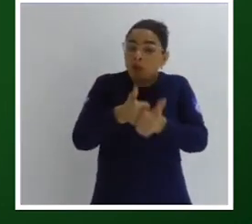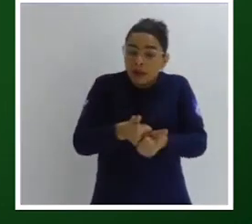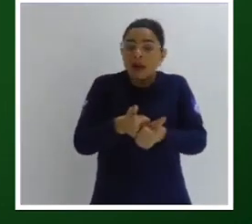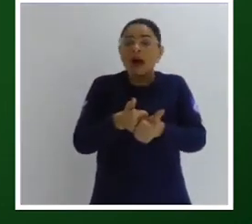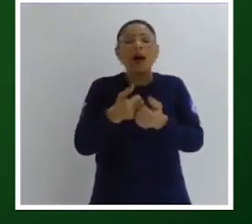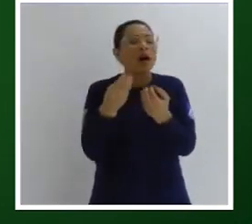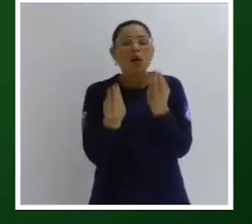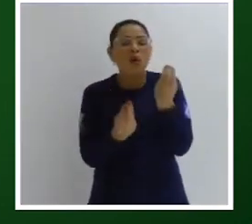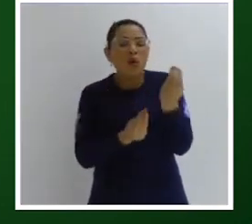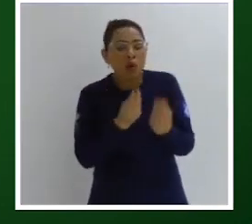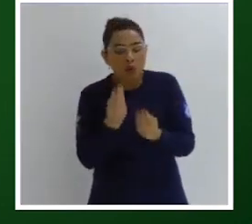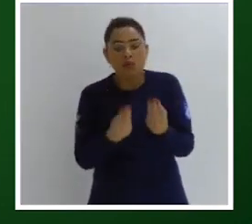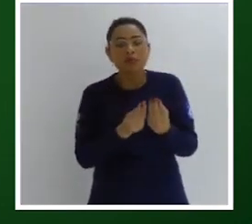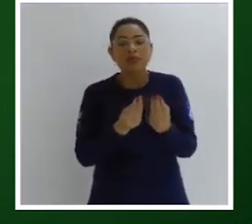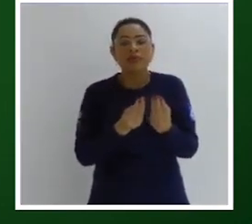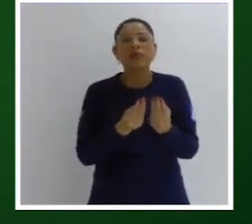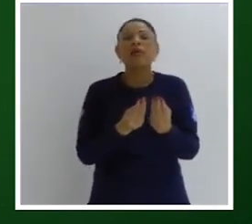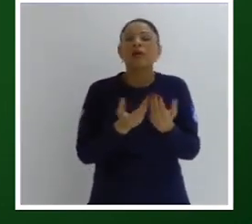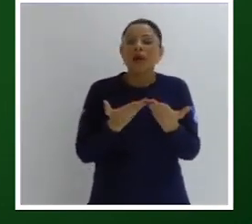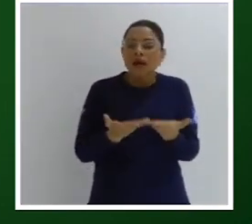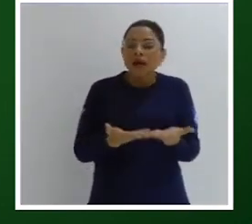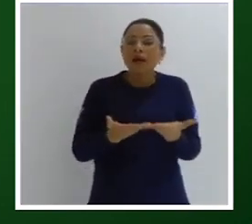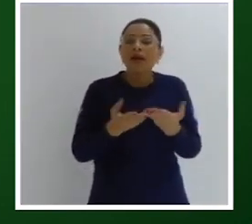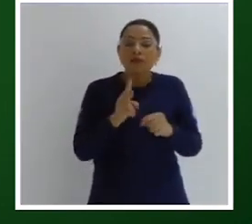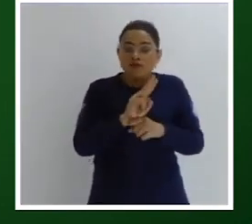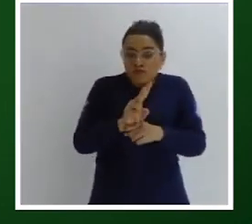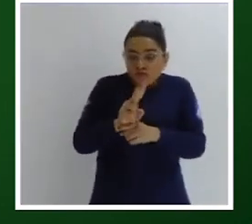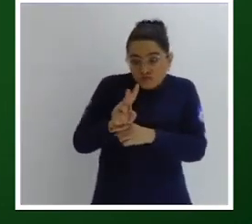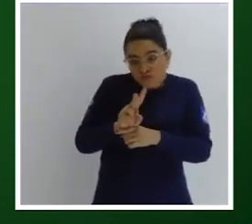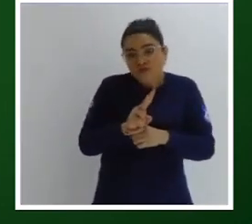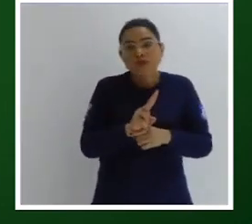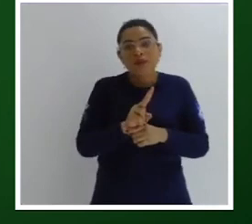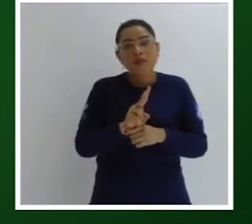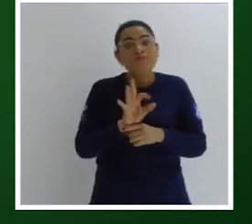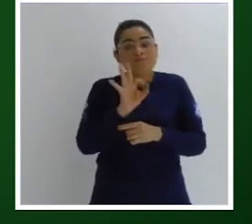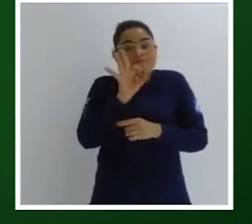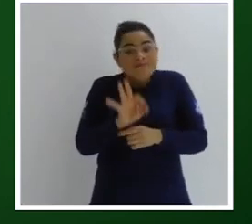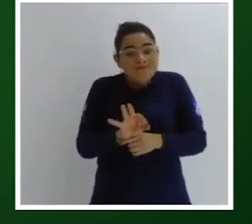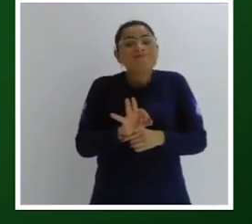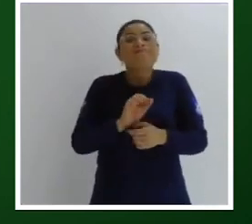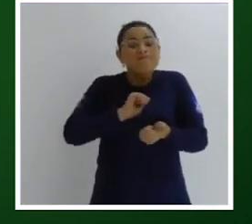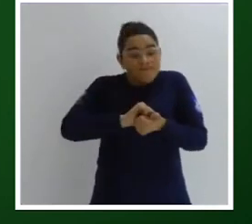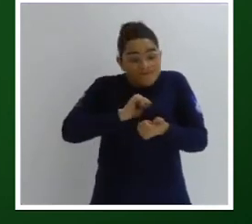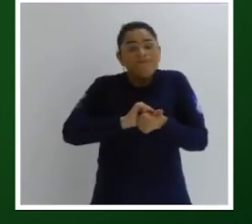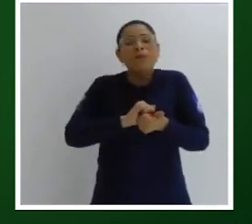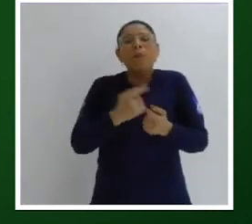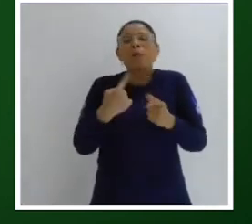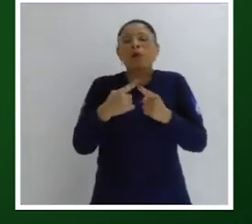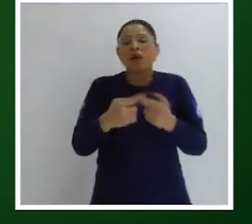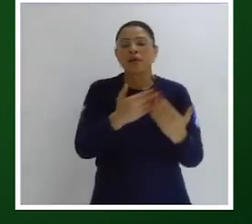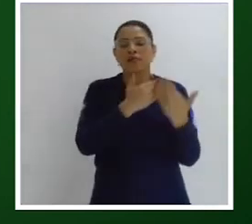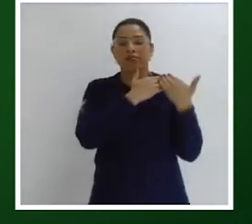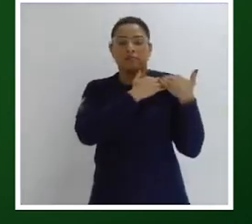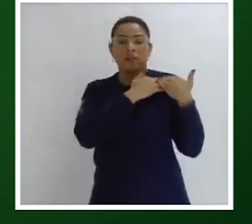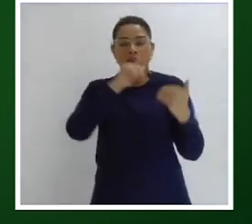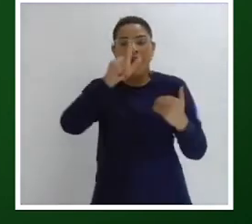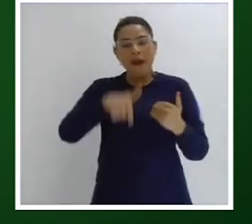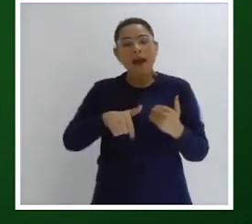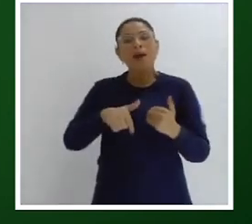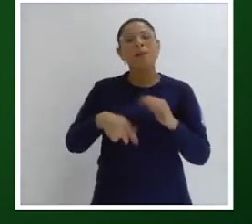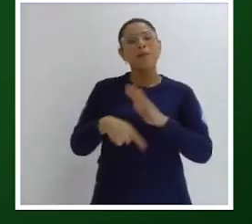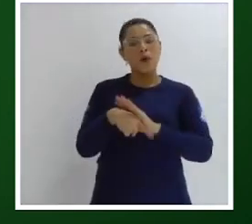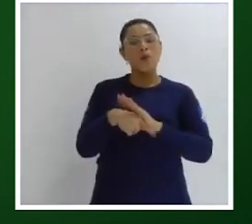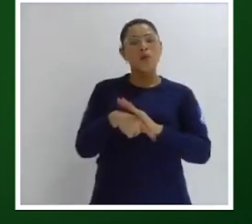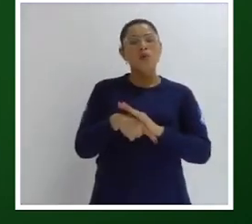Enfim fazer uma supervisão adequada já que a responsabilidade sempre no final das contas é do poder